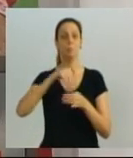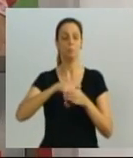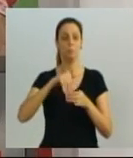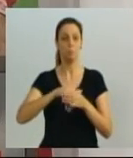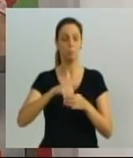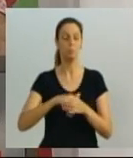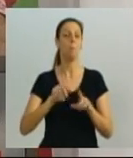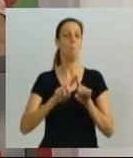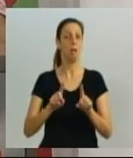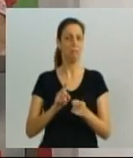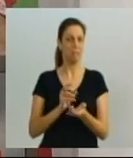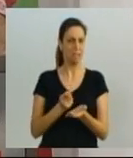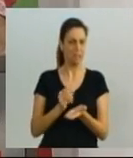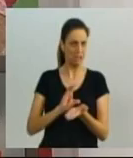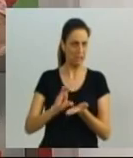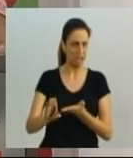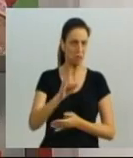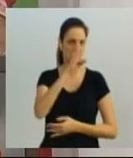é nada de graça.